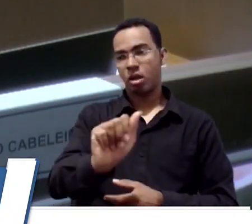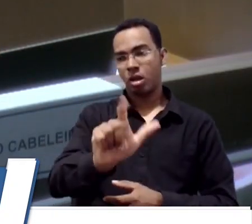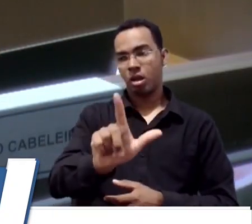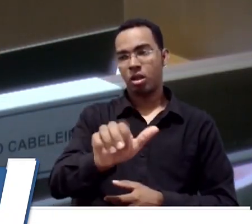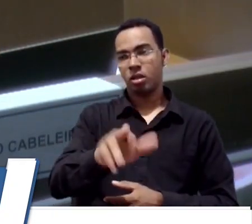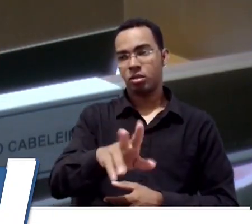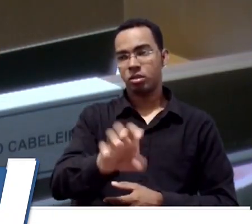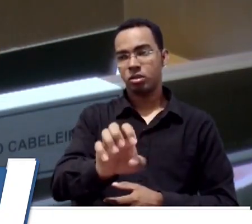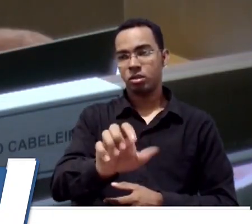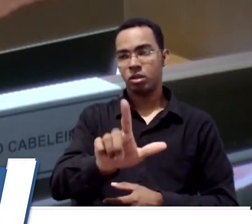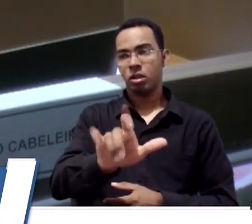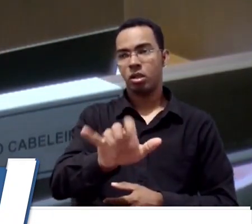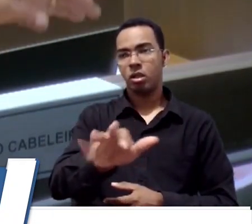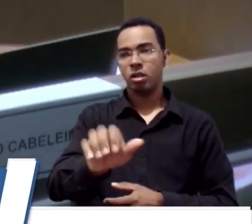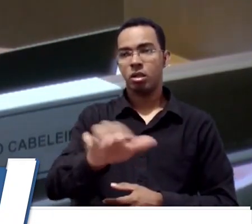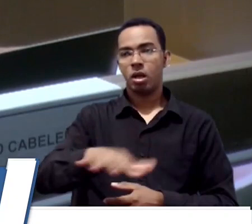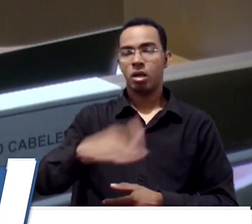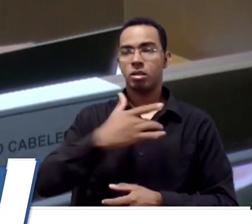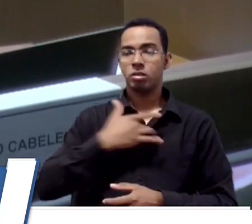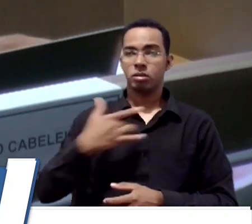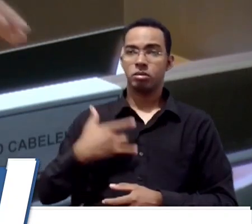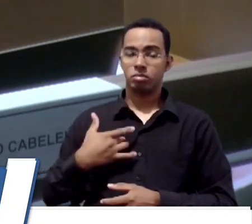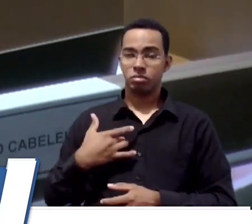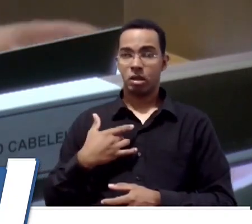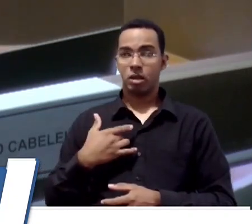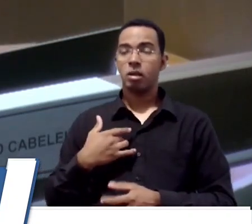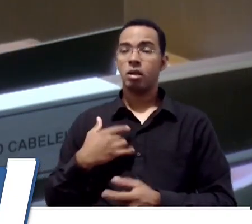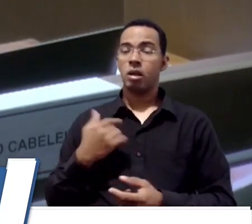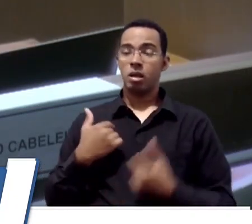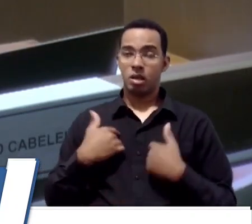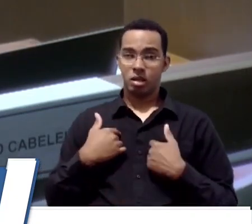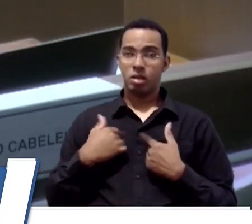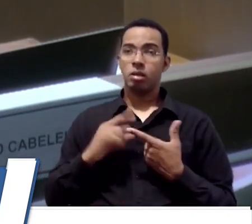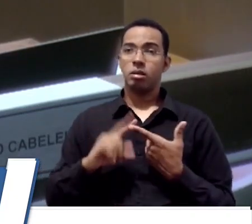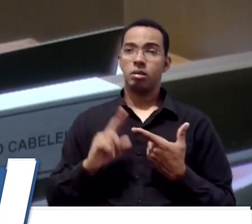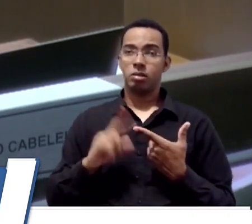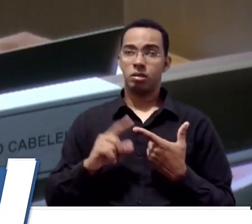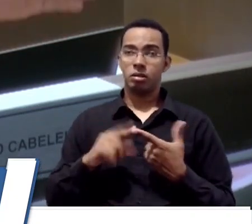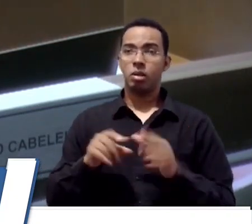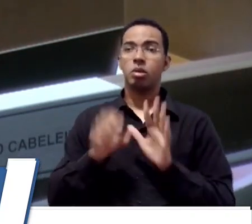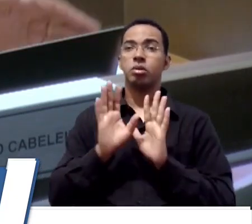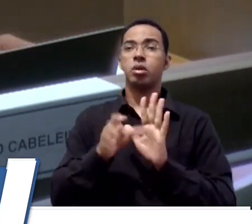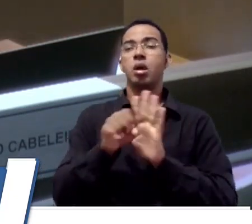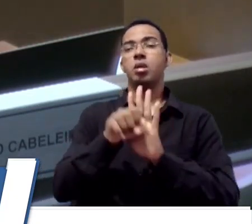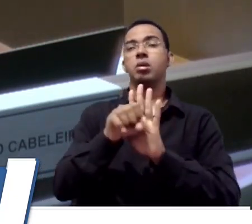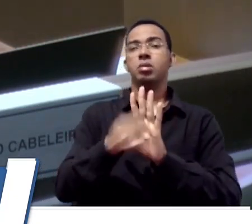saúde. Inclusive, eu fiz uma indicação